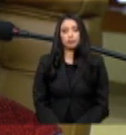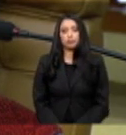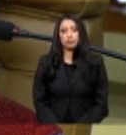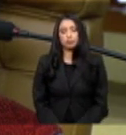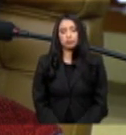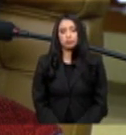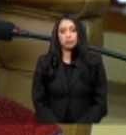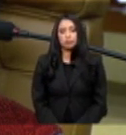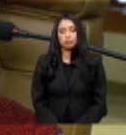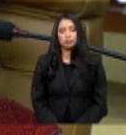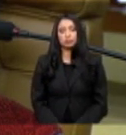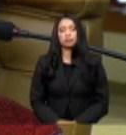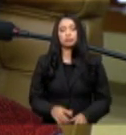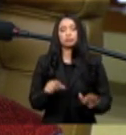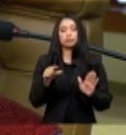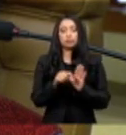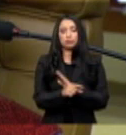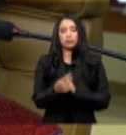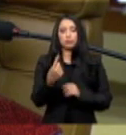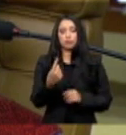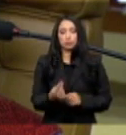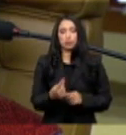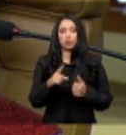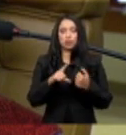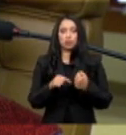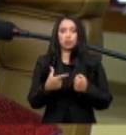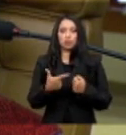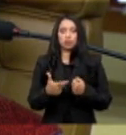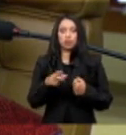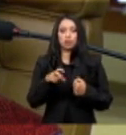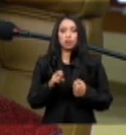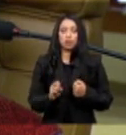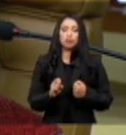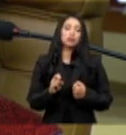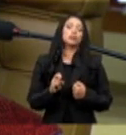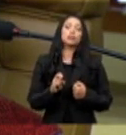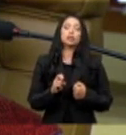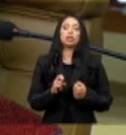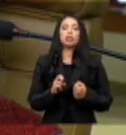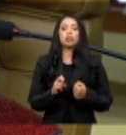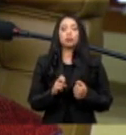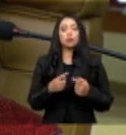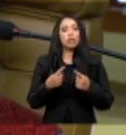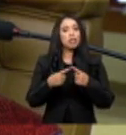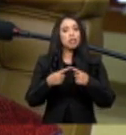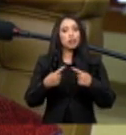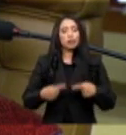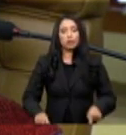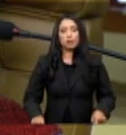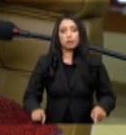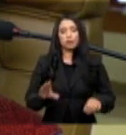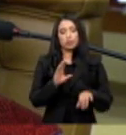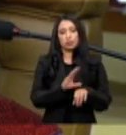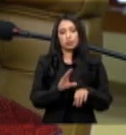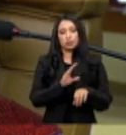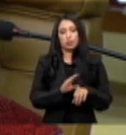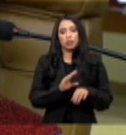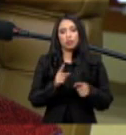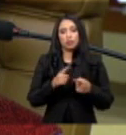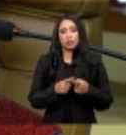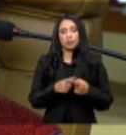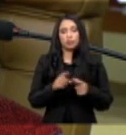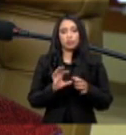Alega que o parágrafo 1º do artigo 25 e o parágrafo 2º do artigo 3º seriam incompatíveis com a Constituição, porque a permissão para